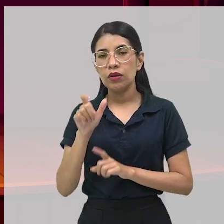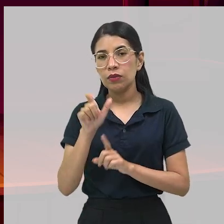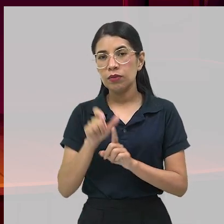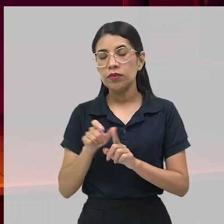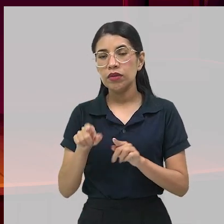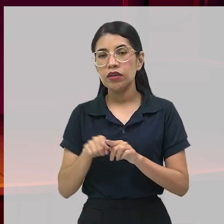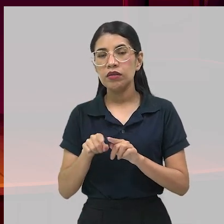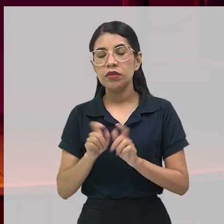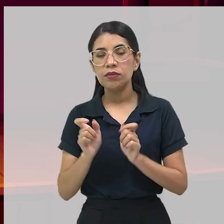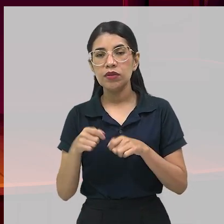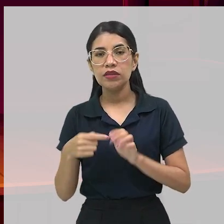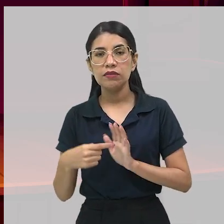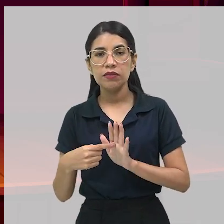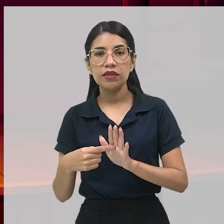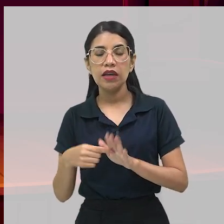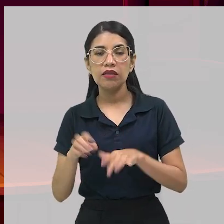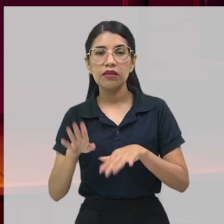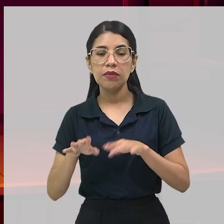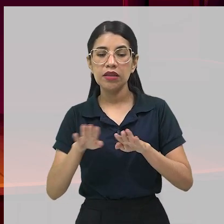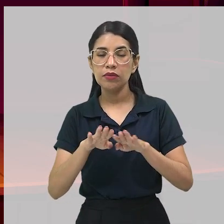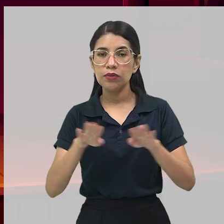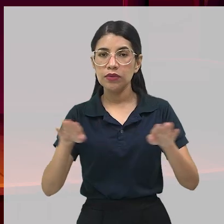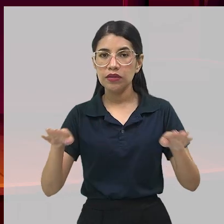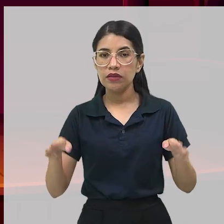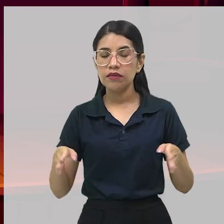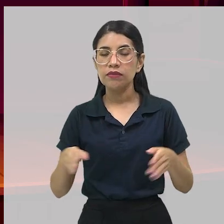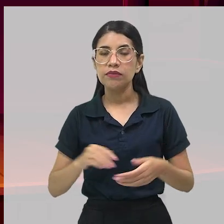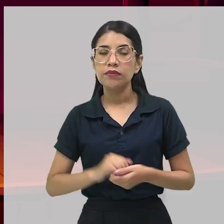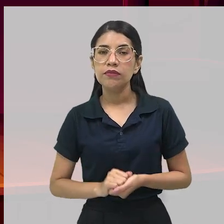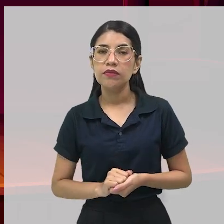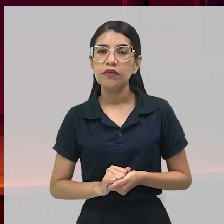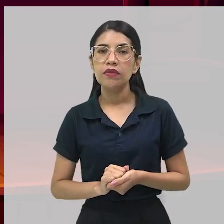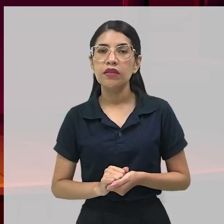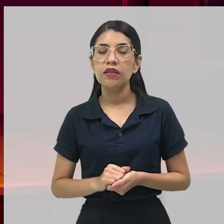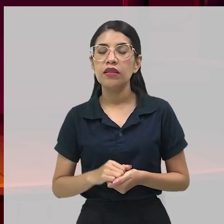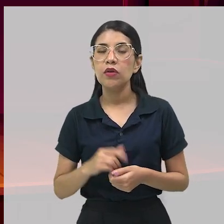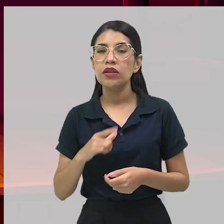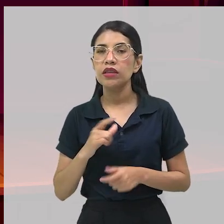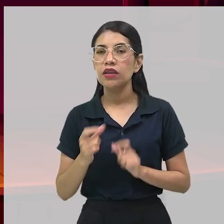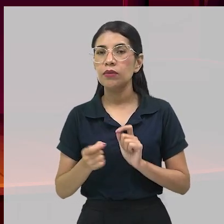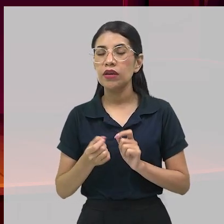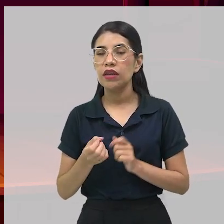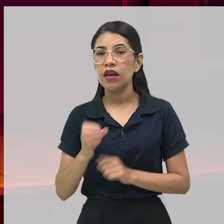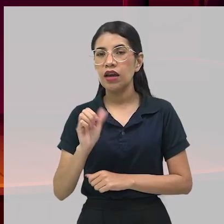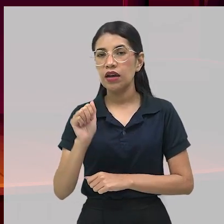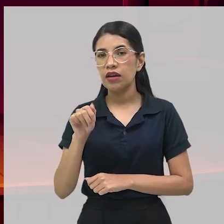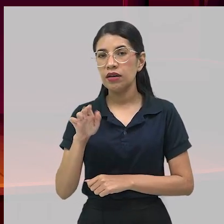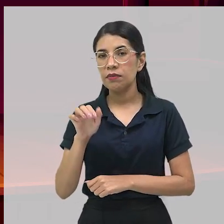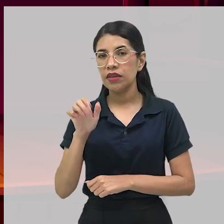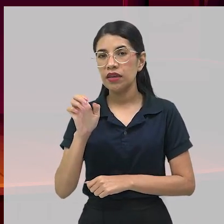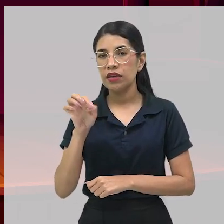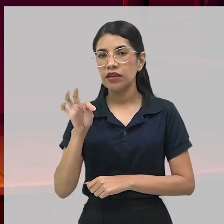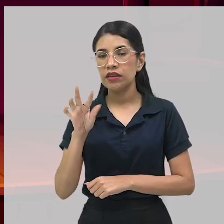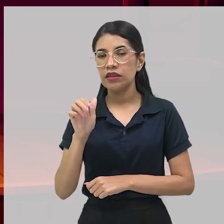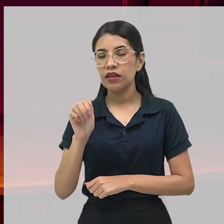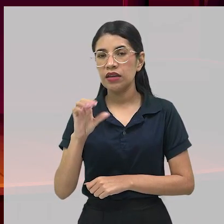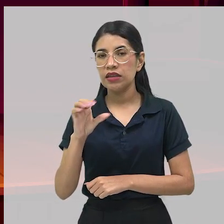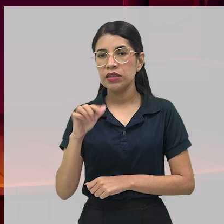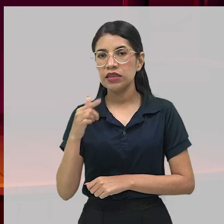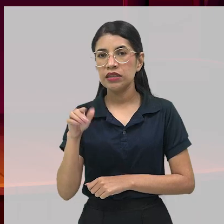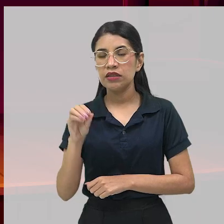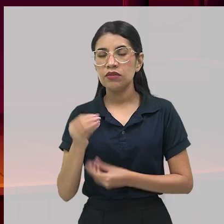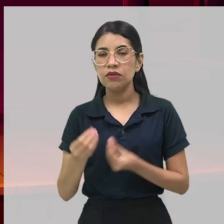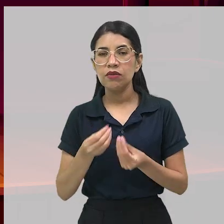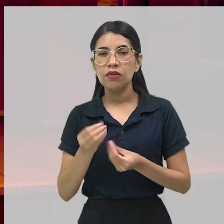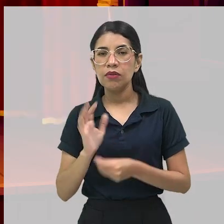personagem. Então, o cenário, os espaços, eles vão criar uma ambientação para essa ação cênica. Vamos ver mais ou